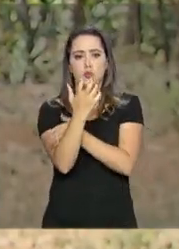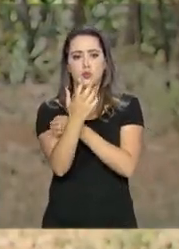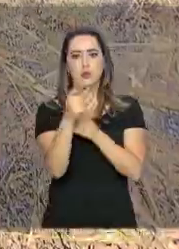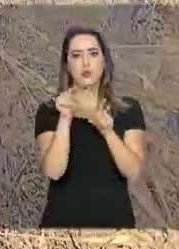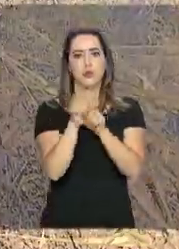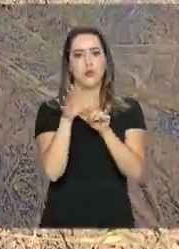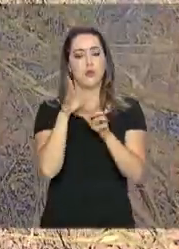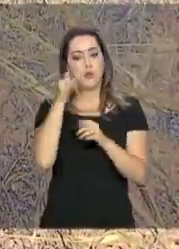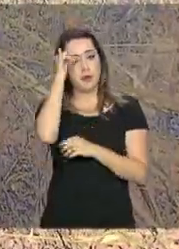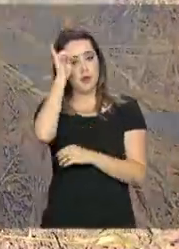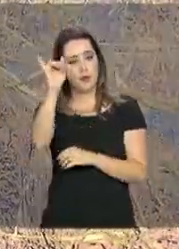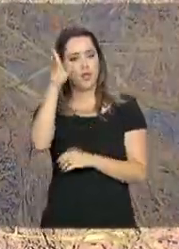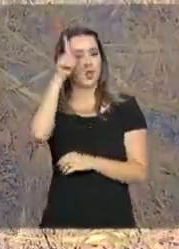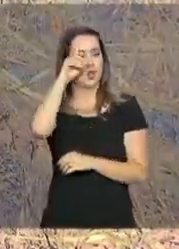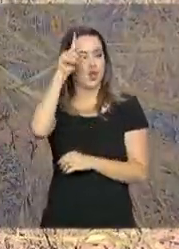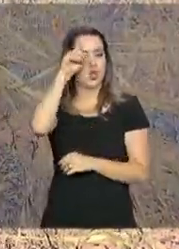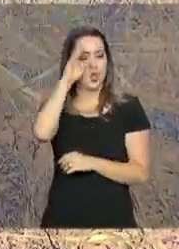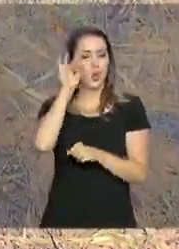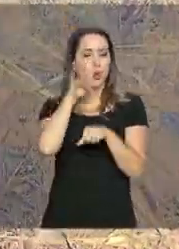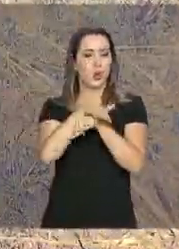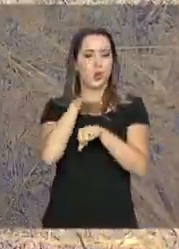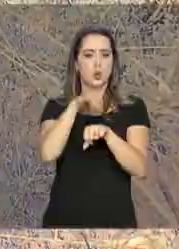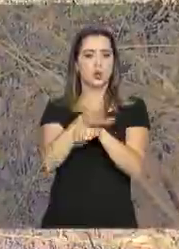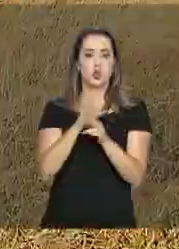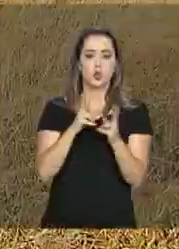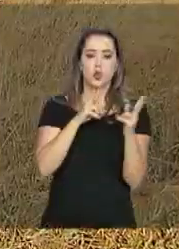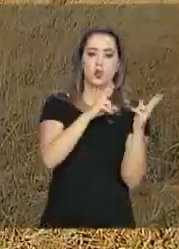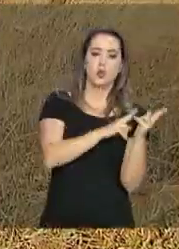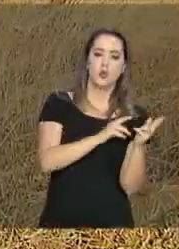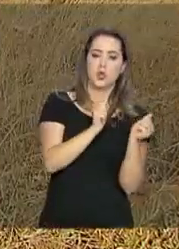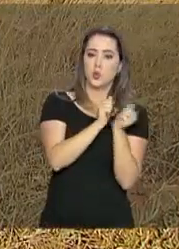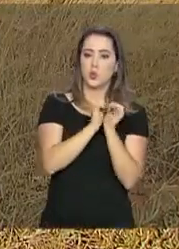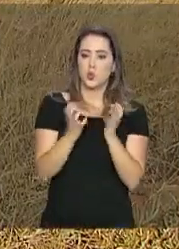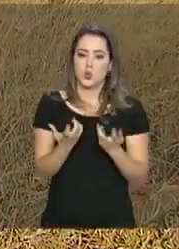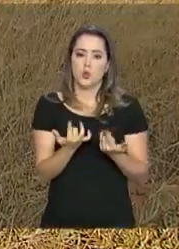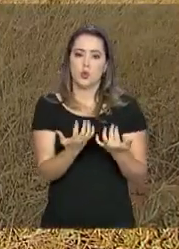ali dia e noite, pernoitando na linha do fogo para